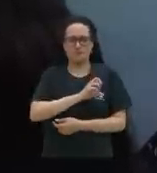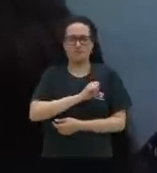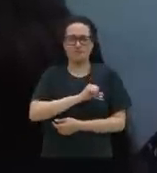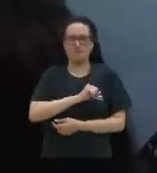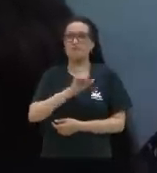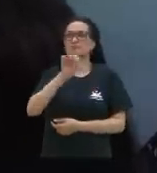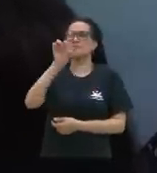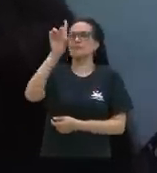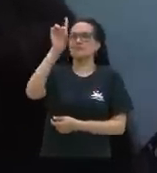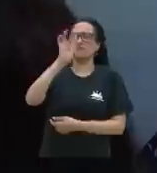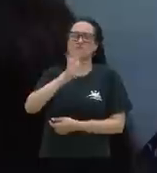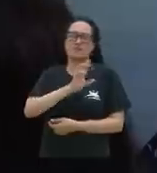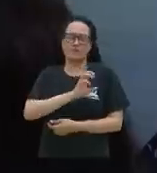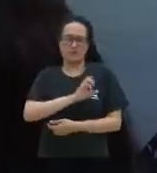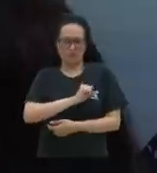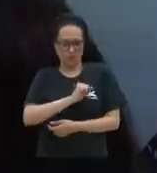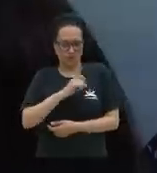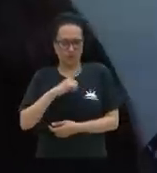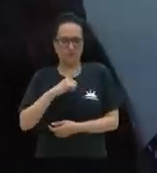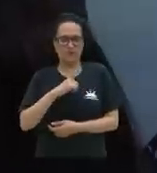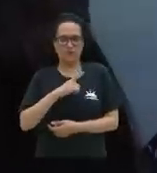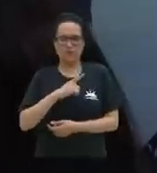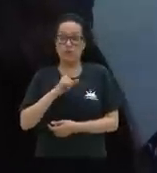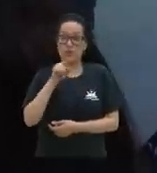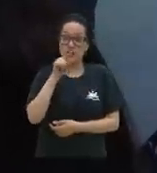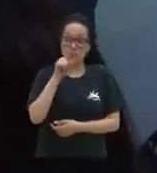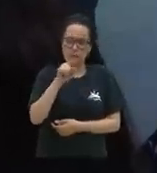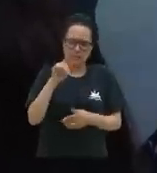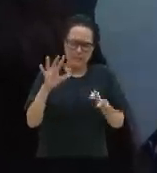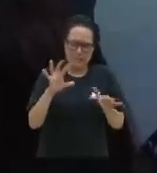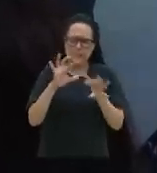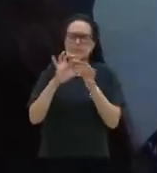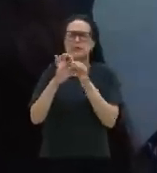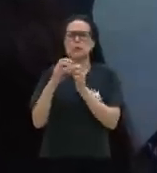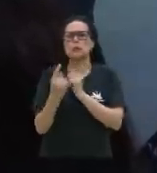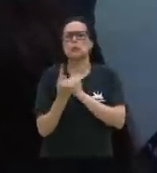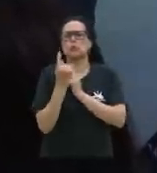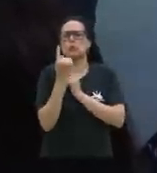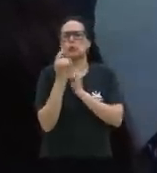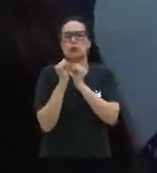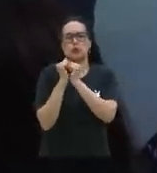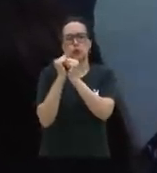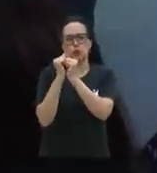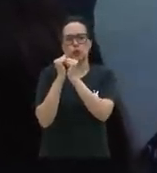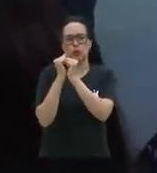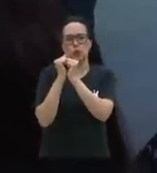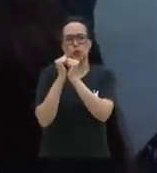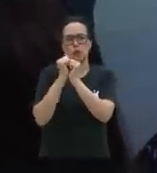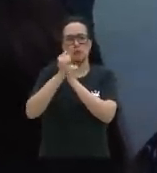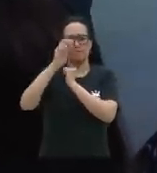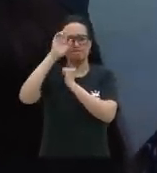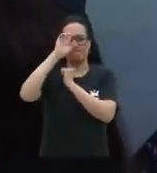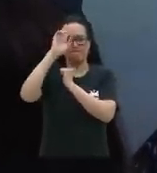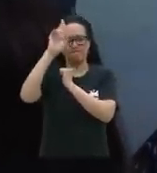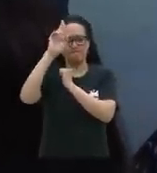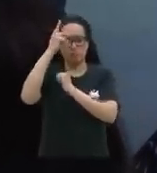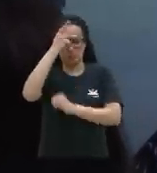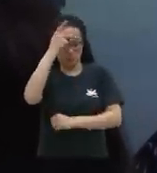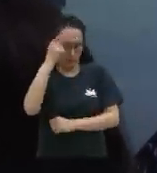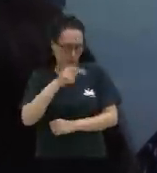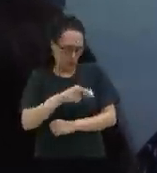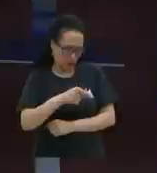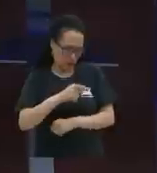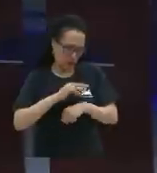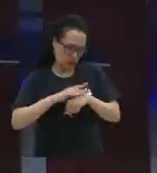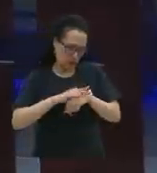amor. Você se torna um com Ele para que a pessoa seja curada. E olhei para a criança e